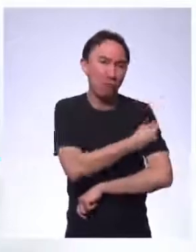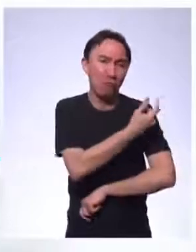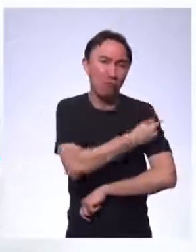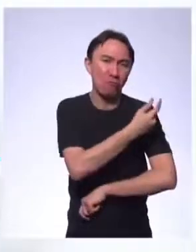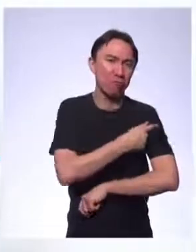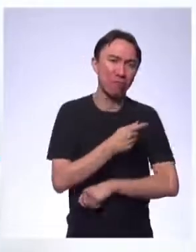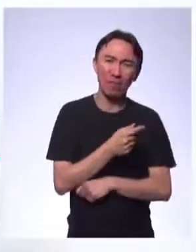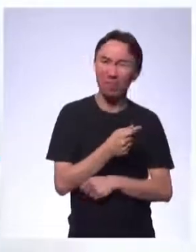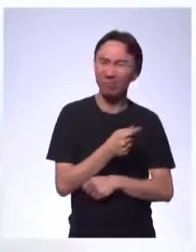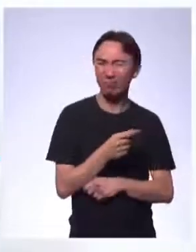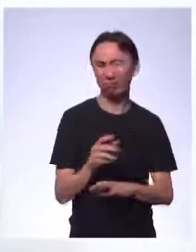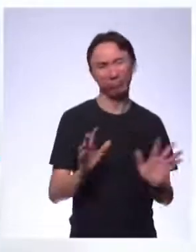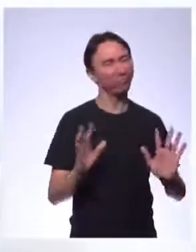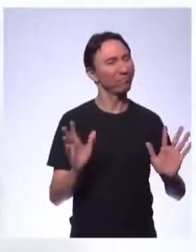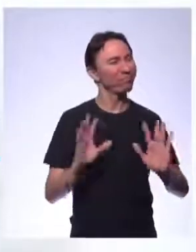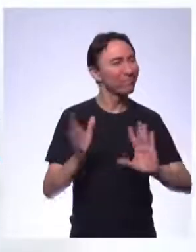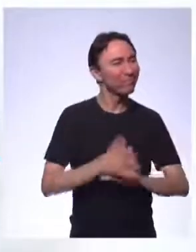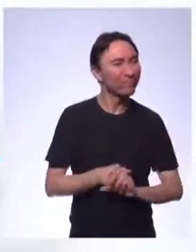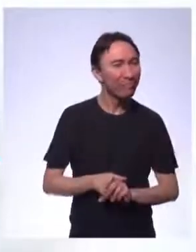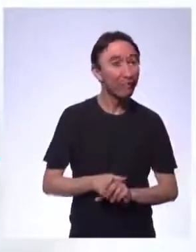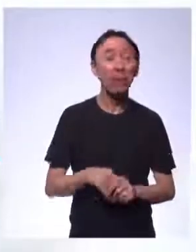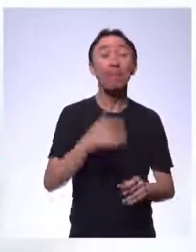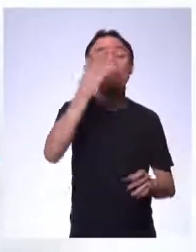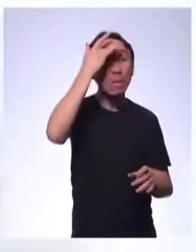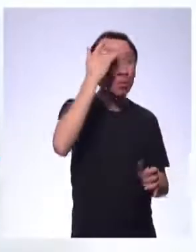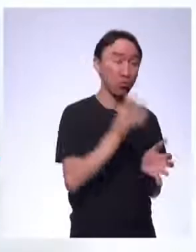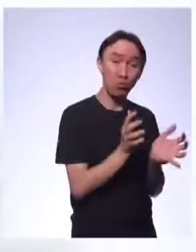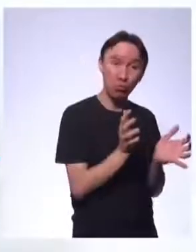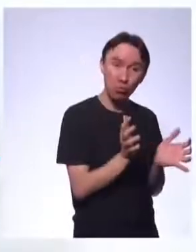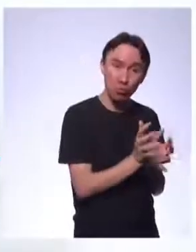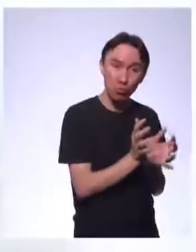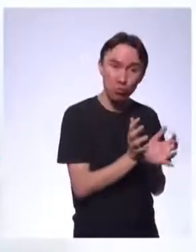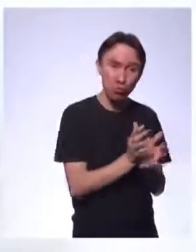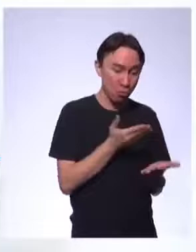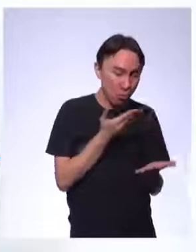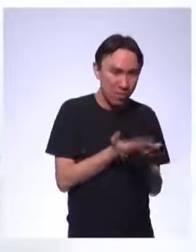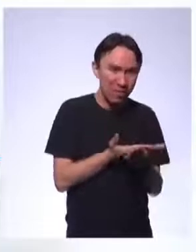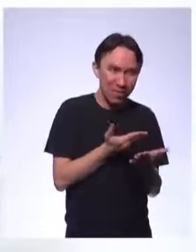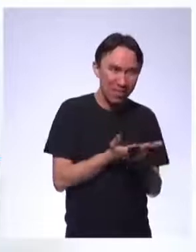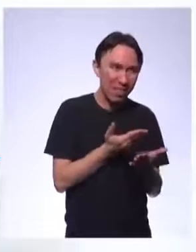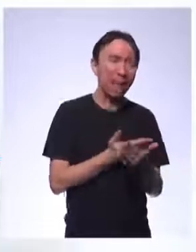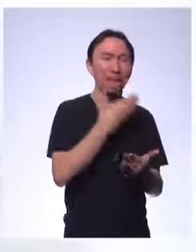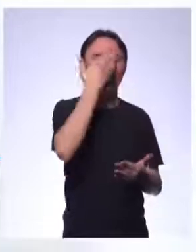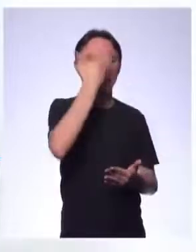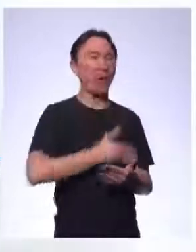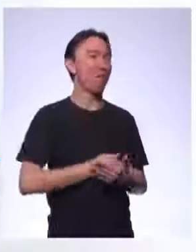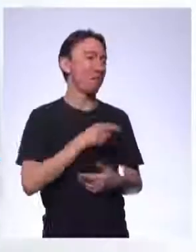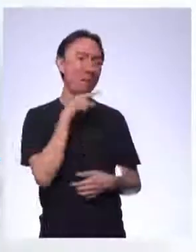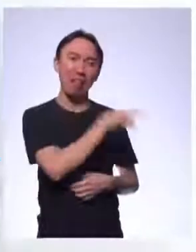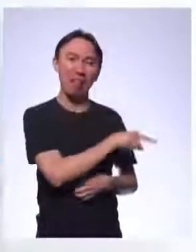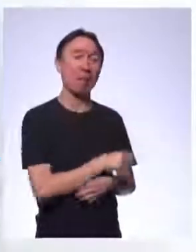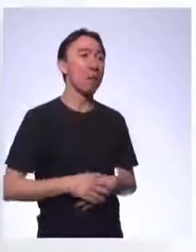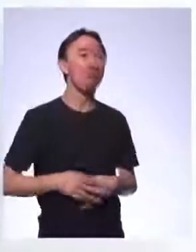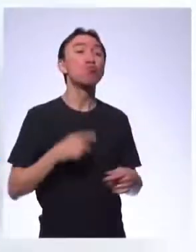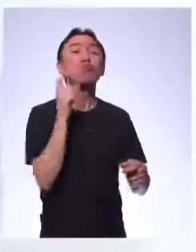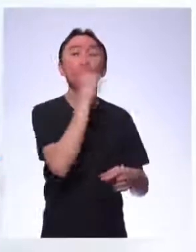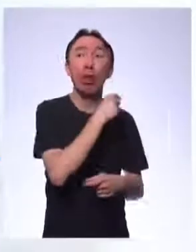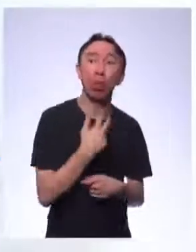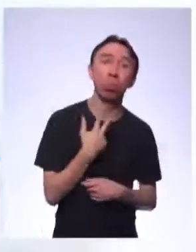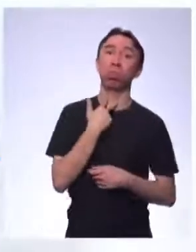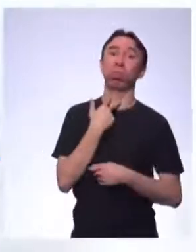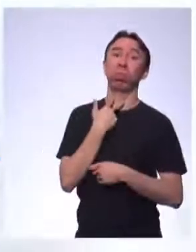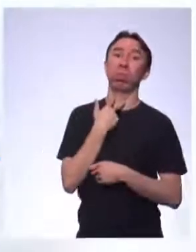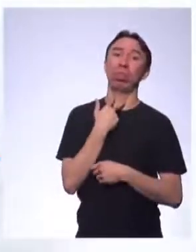as pessoas do grupo de pesquisa dele mostraram que ele estava mentindo. Tá bom? Isso foi em 1998. Ele